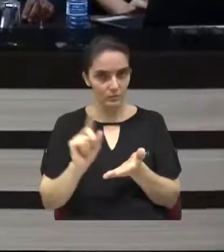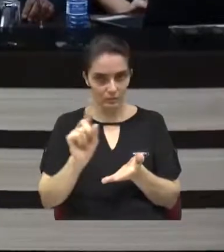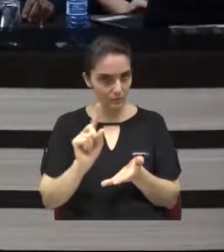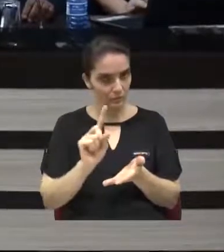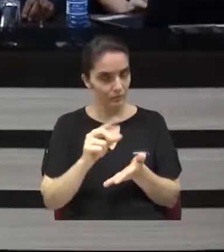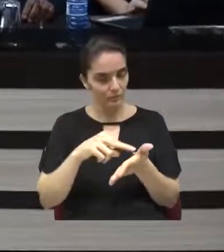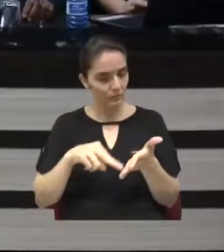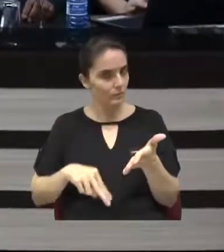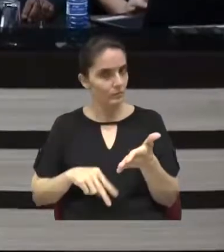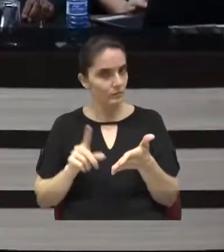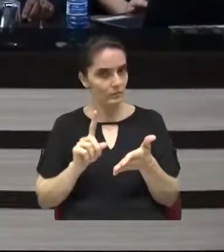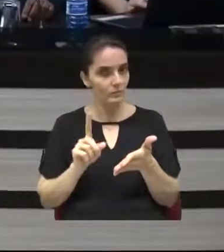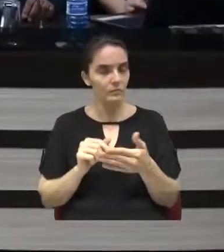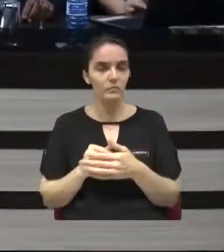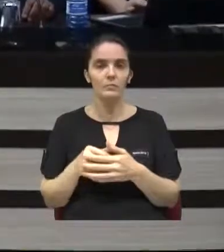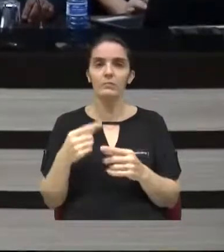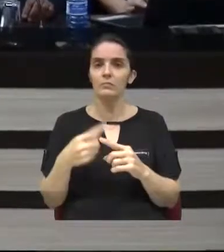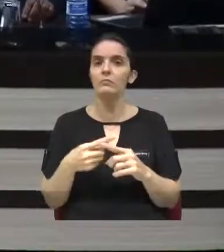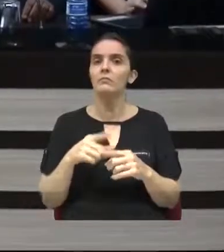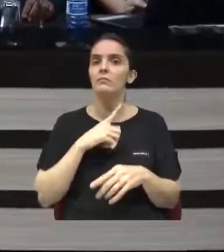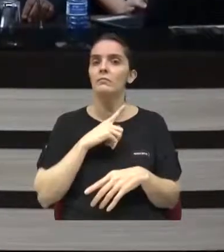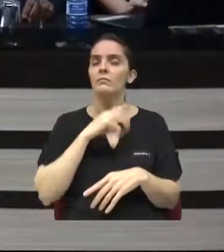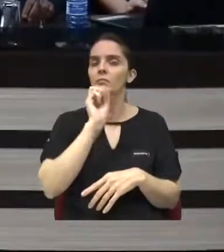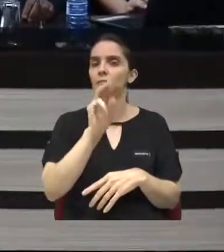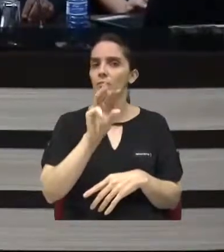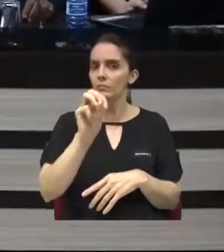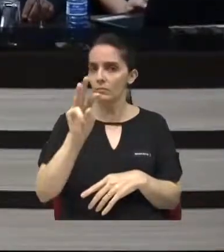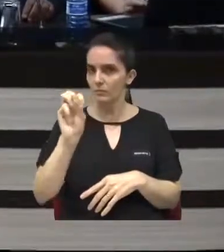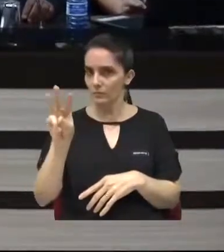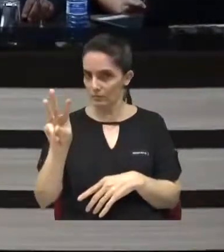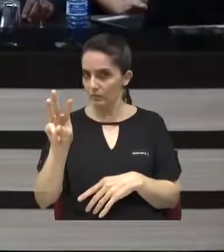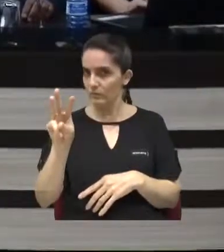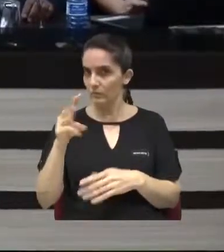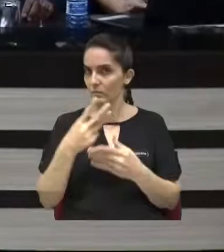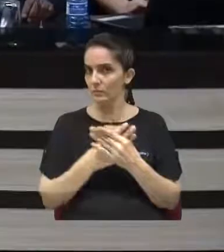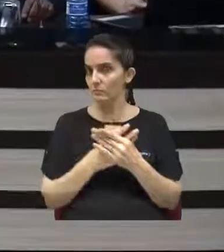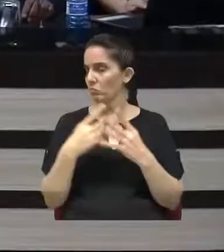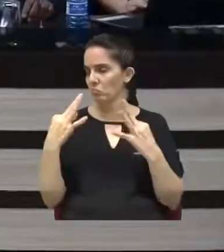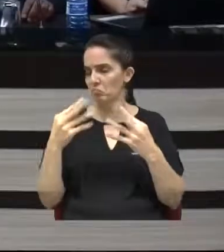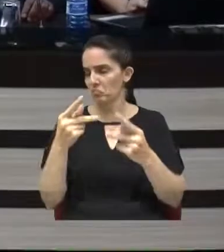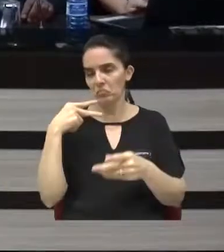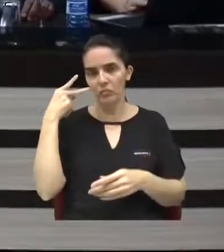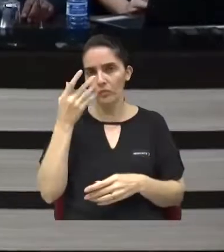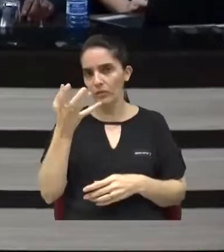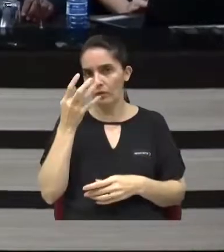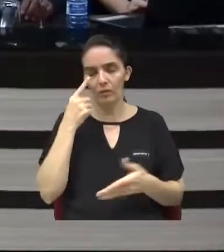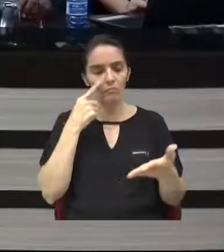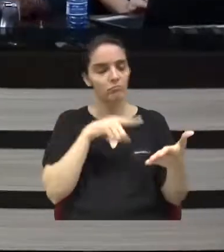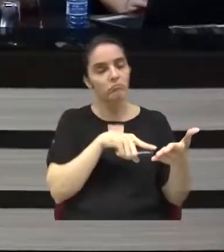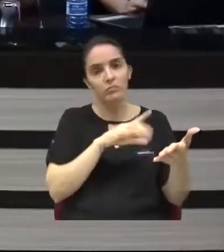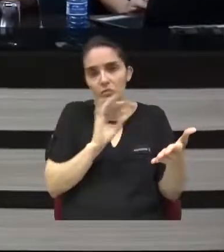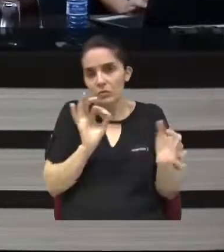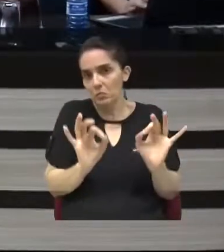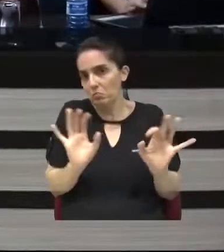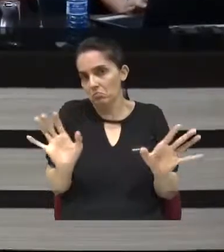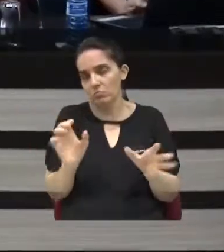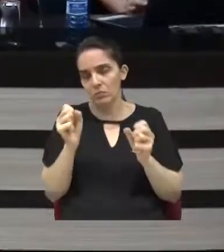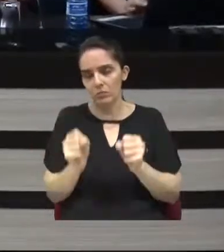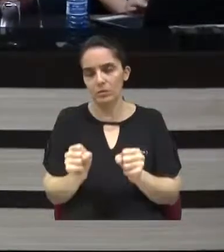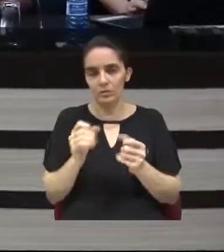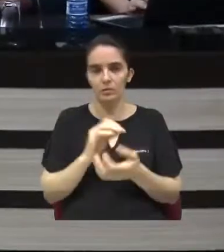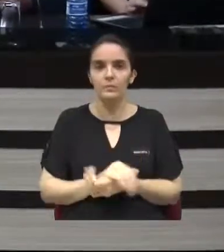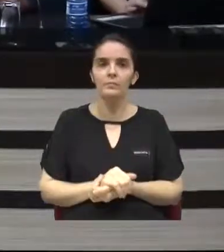anexos que estão no site da Câmara à disposição de todos os vereadores desde hoje, da parte da